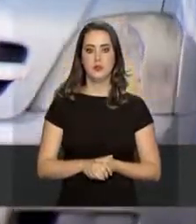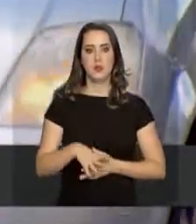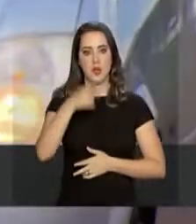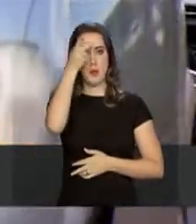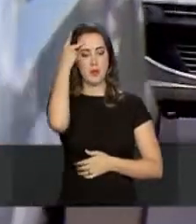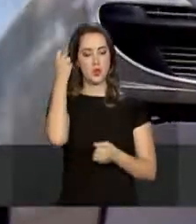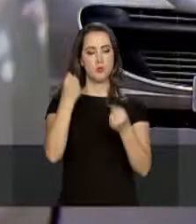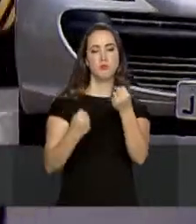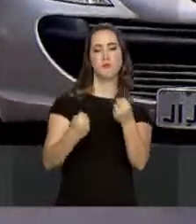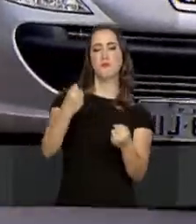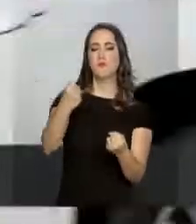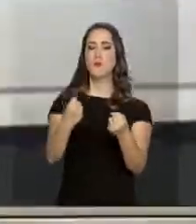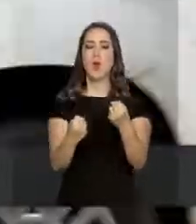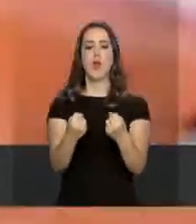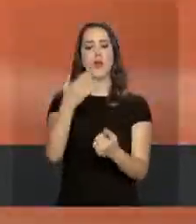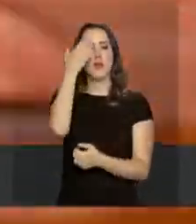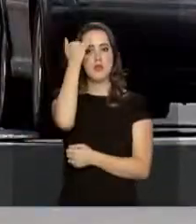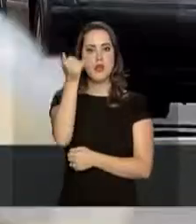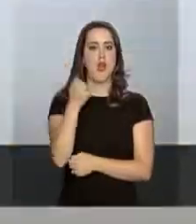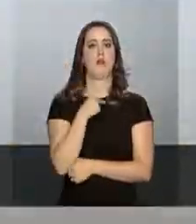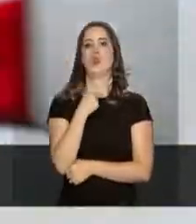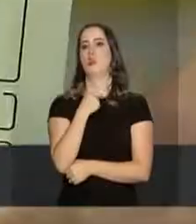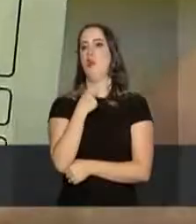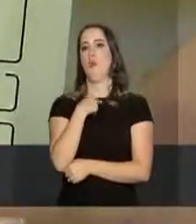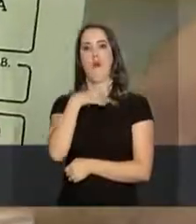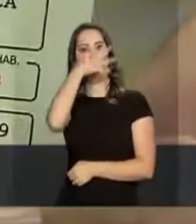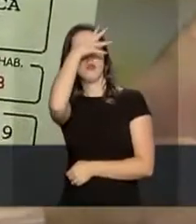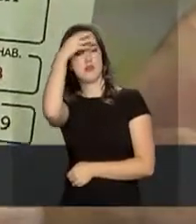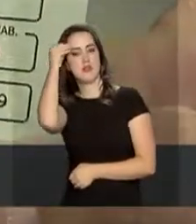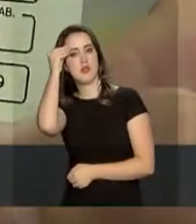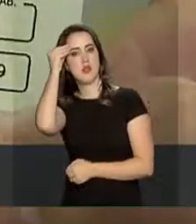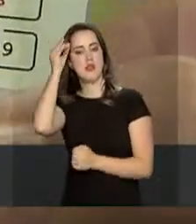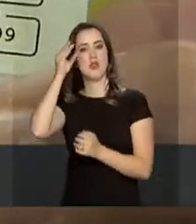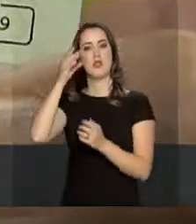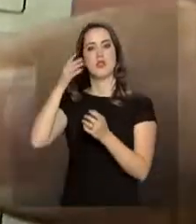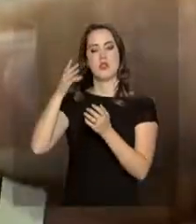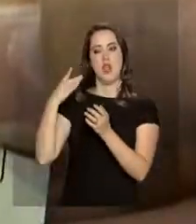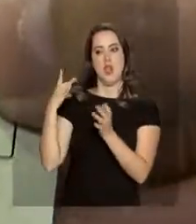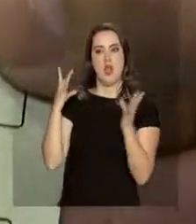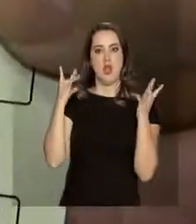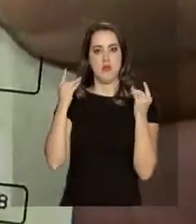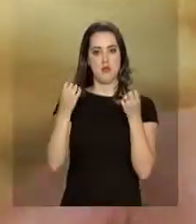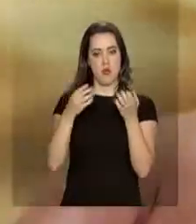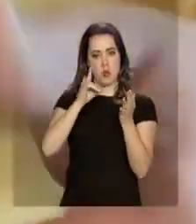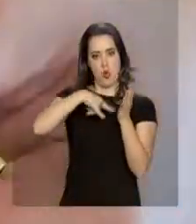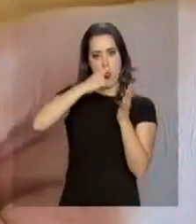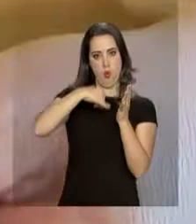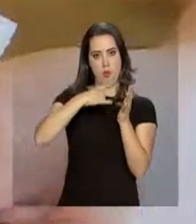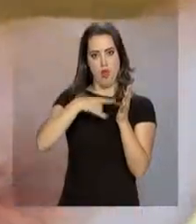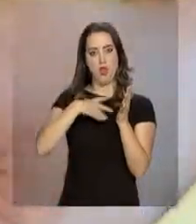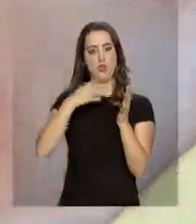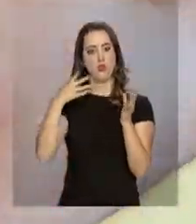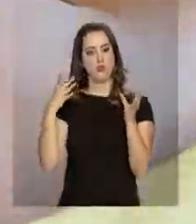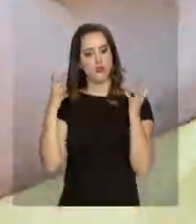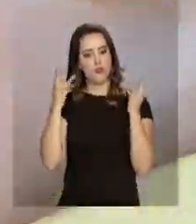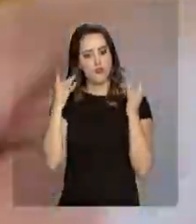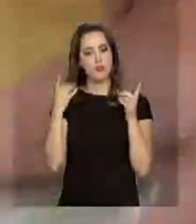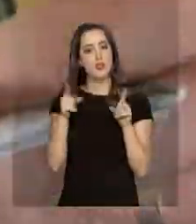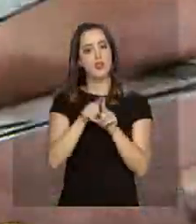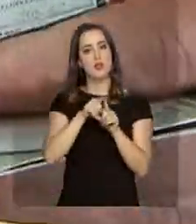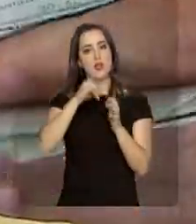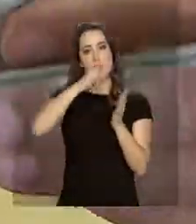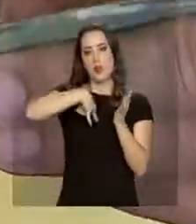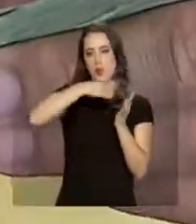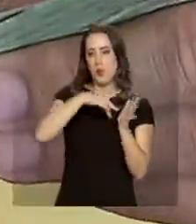dirige um carro sabe que não pode transitar sem a carteira nacional de habilitação eo certificado de registro e licenciamento